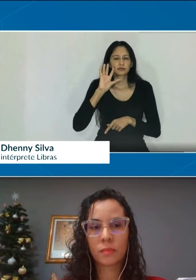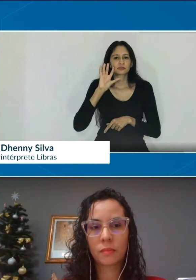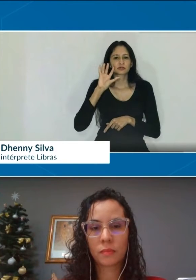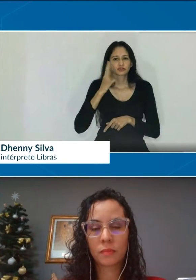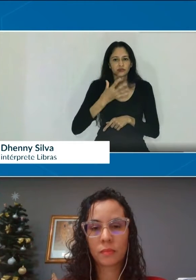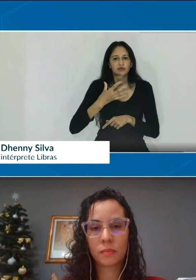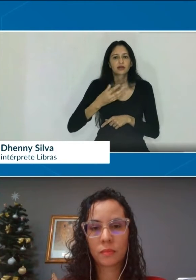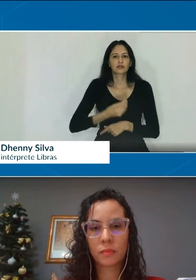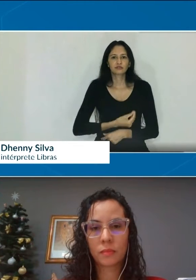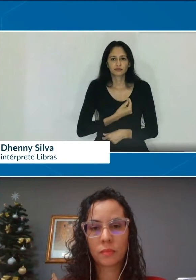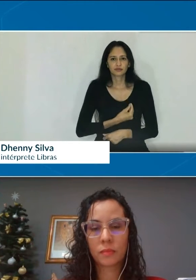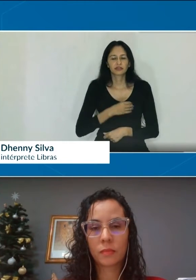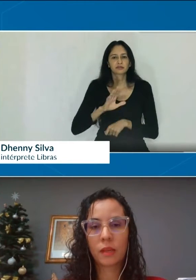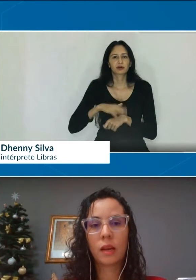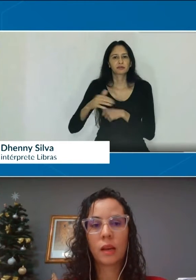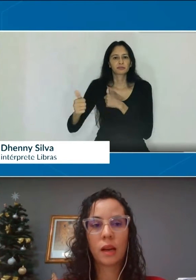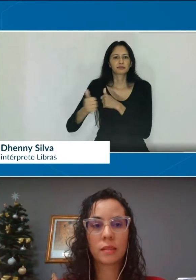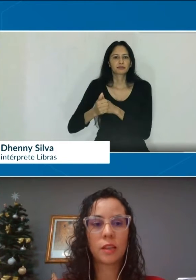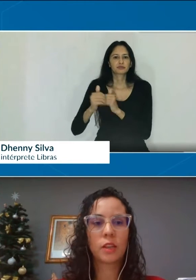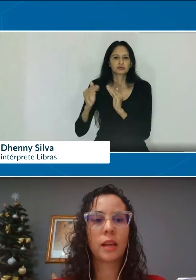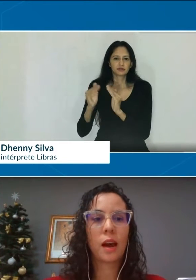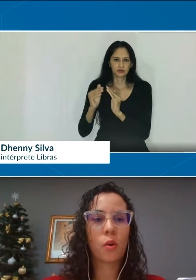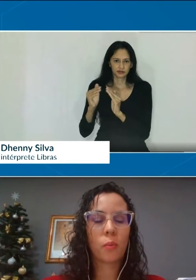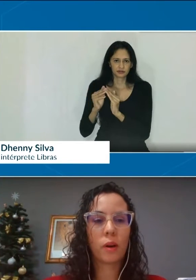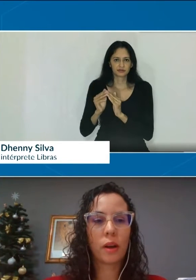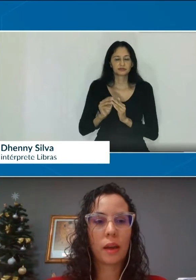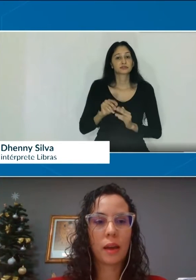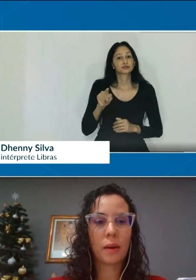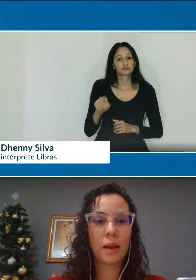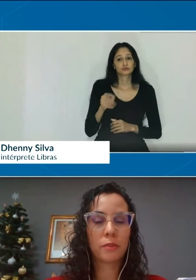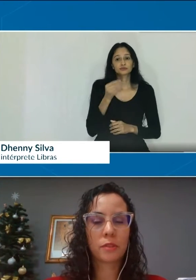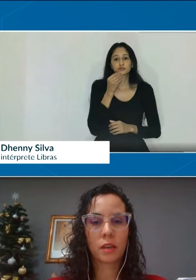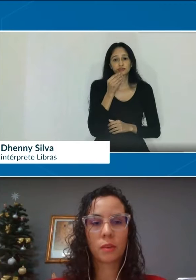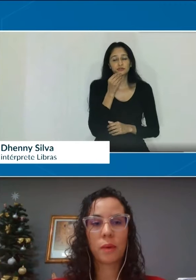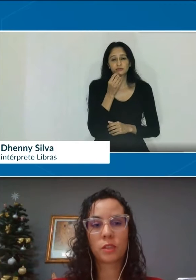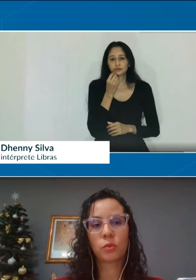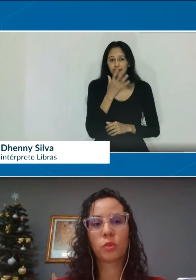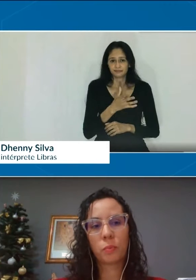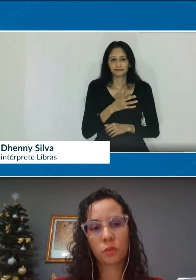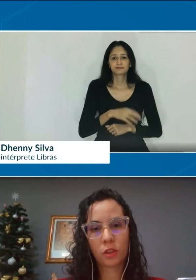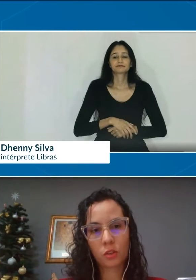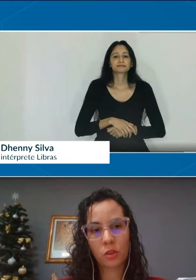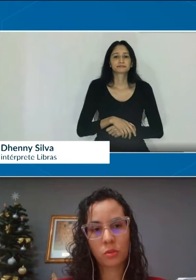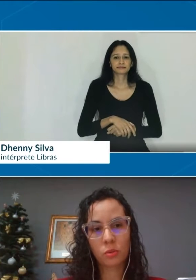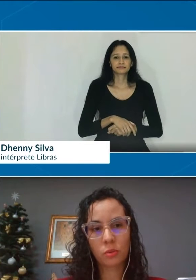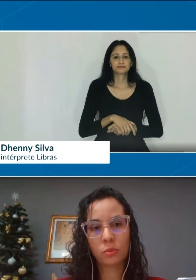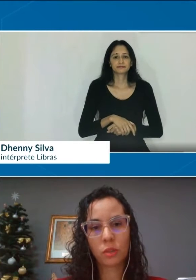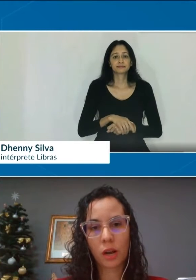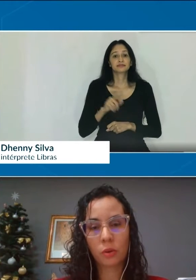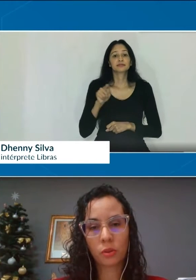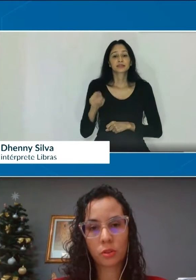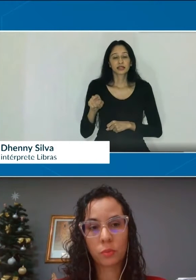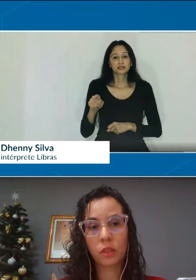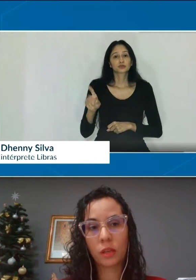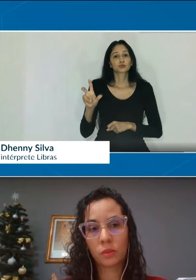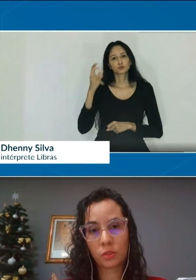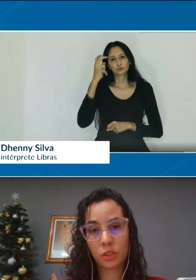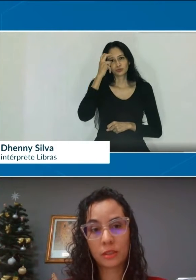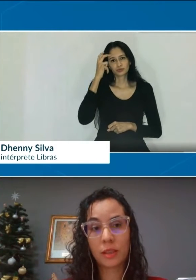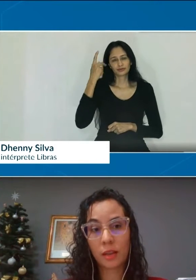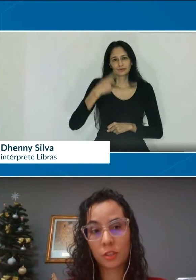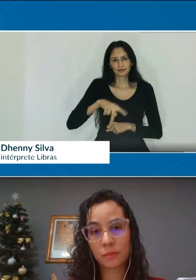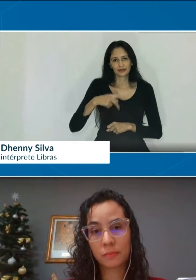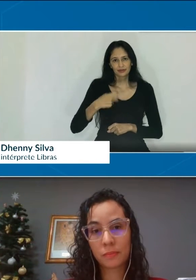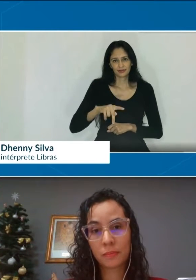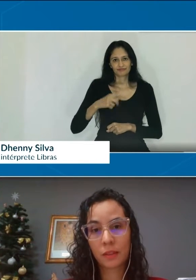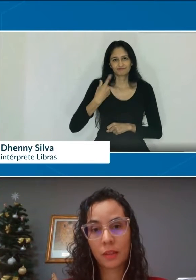fazendo trajetos mais curtos? Seria ideal. Aí você bate no outro ponto, que é o nosso cultural e o nosso modelo